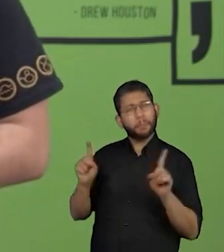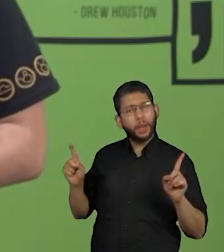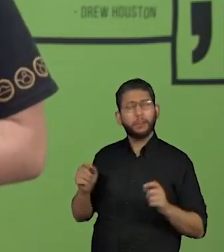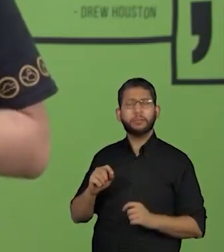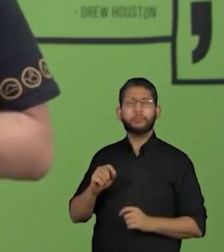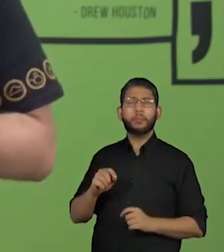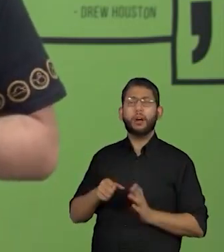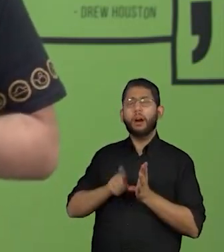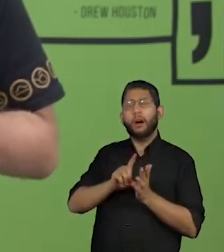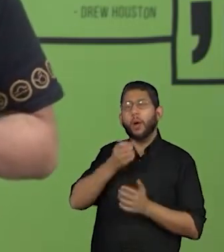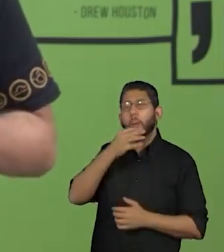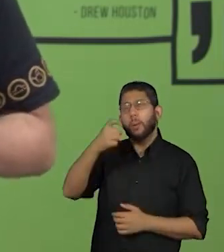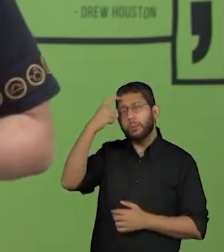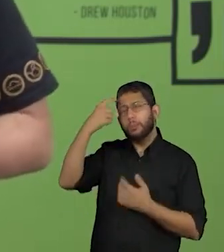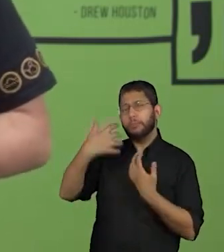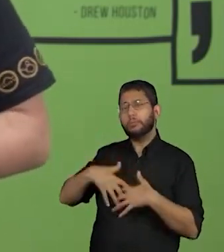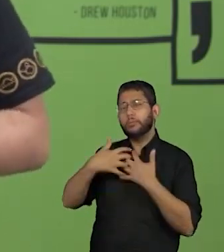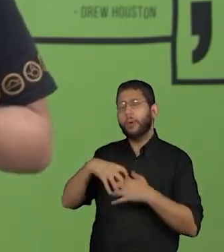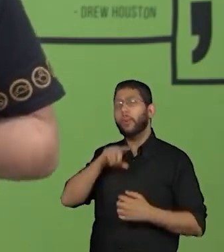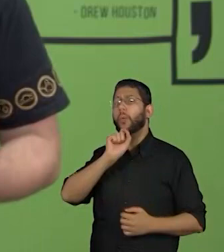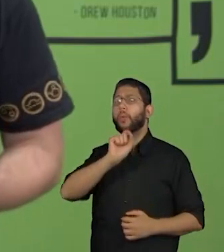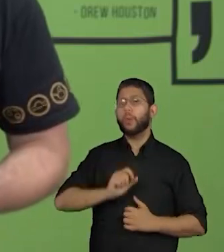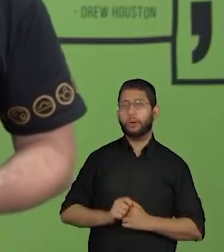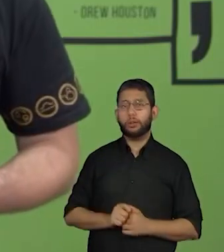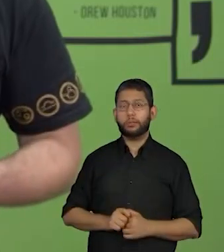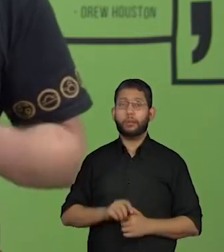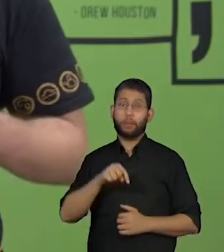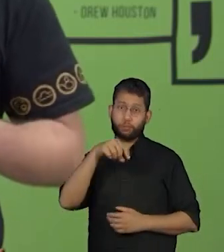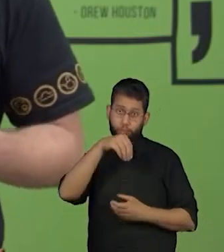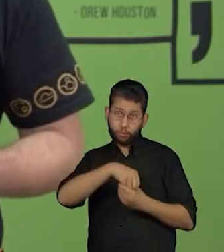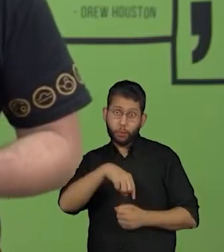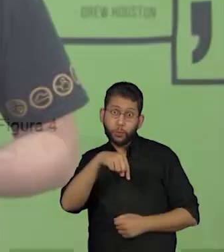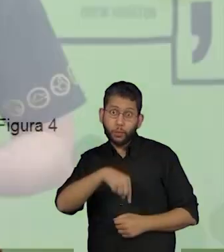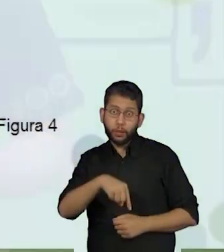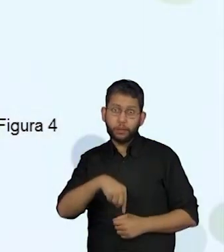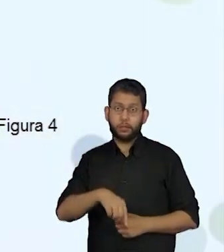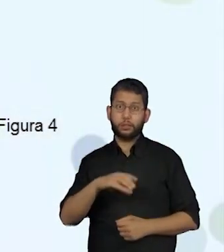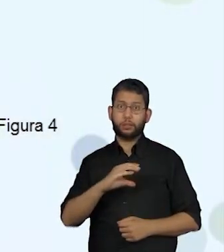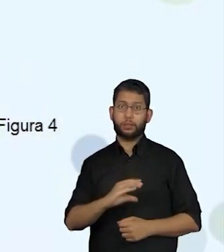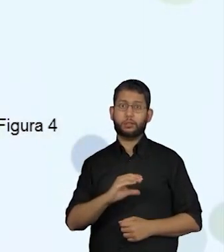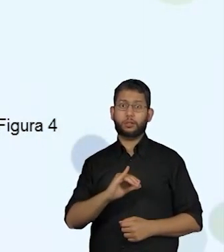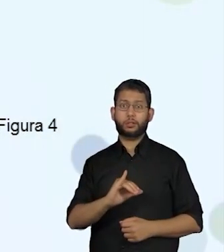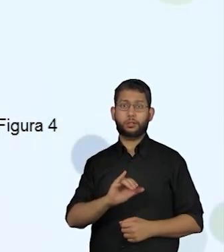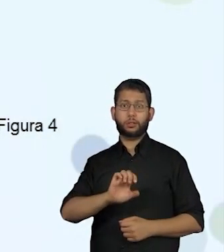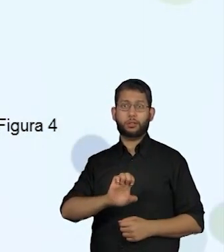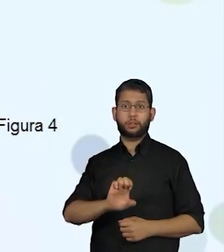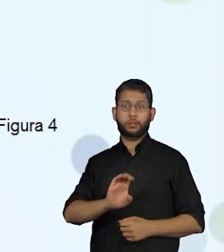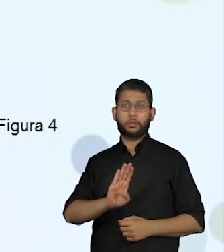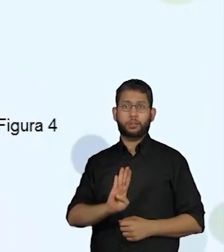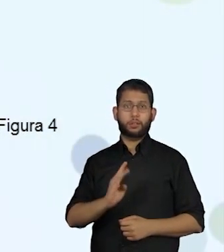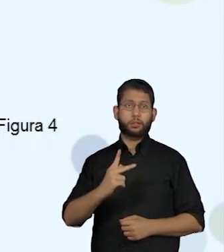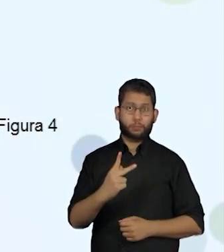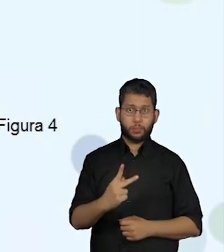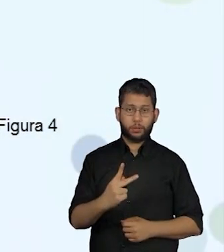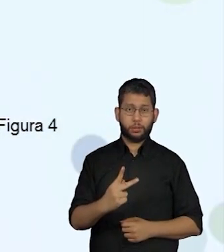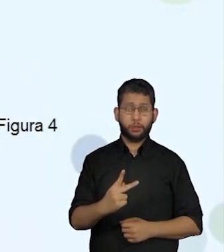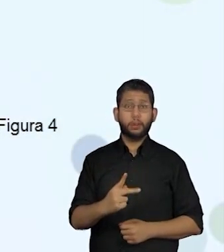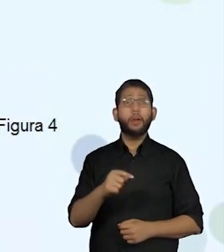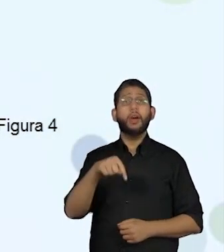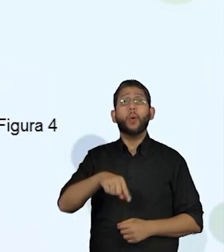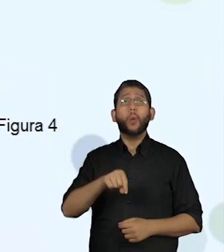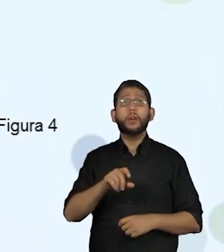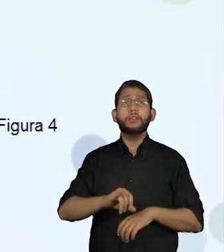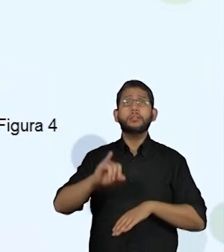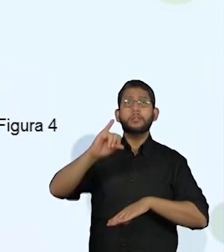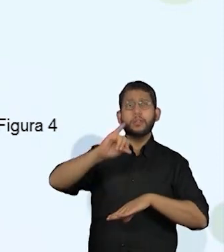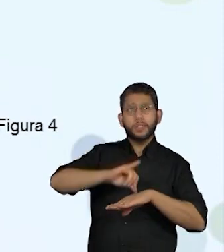no assunto, eu quero falar um pouco mais sobre o Centro de Inovação, o CIEBP. Como vocês podem observar nessas imagens, nós